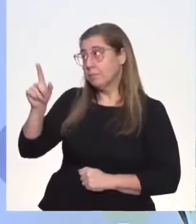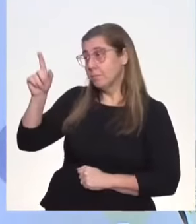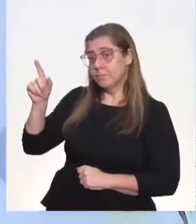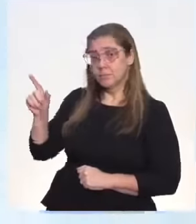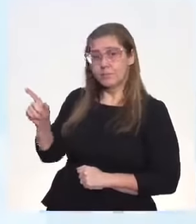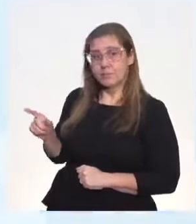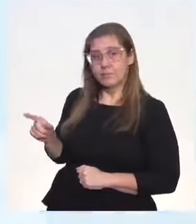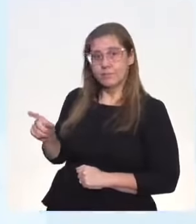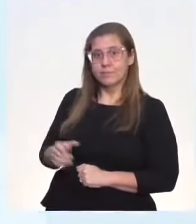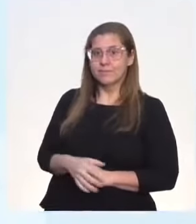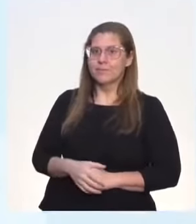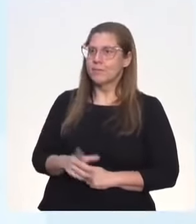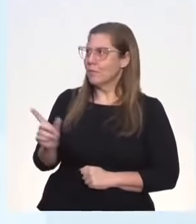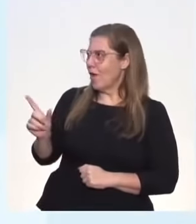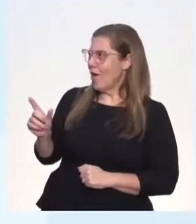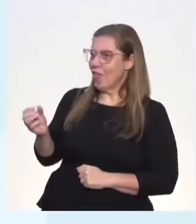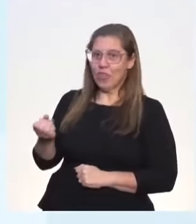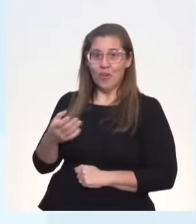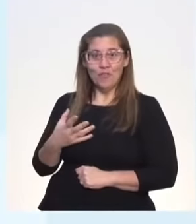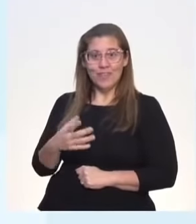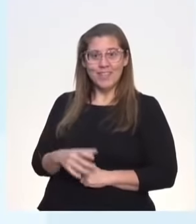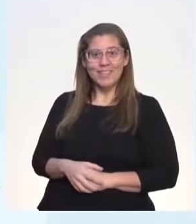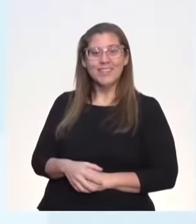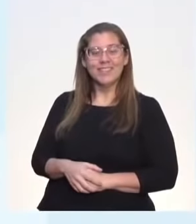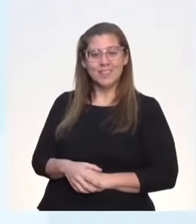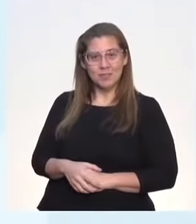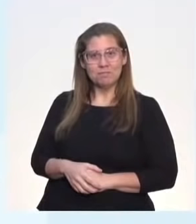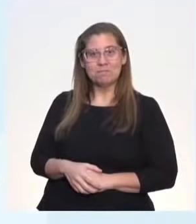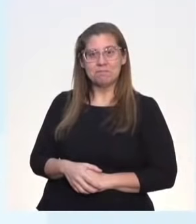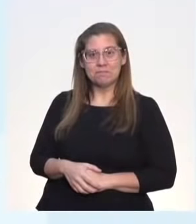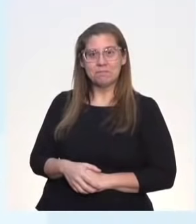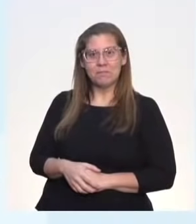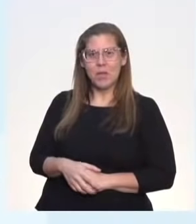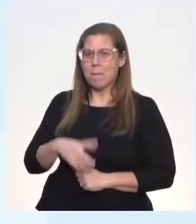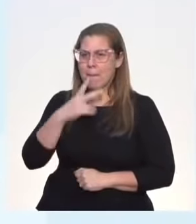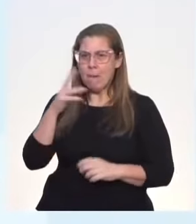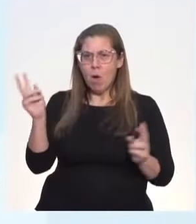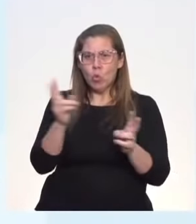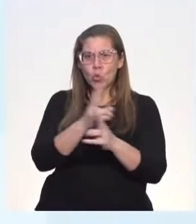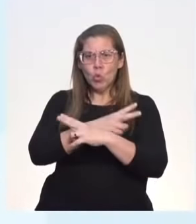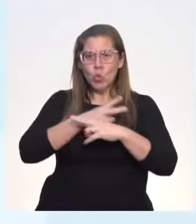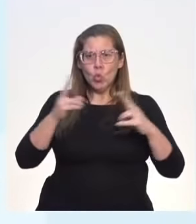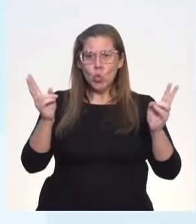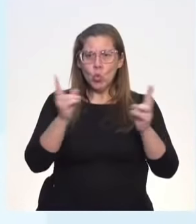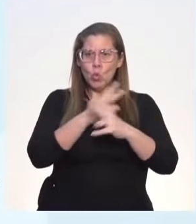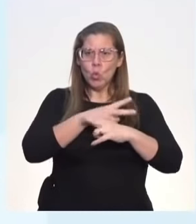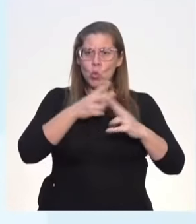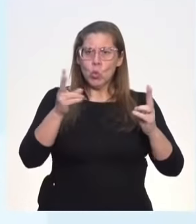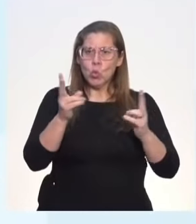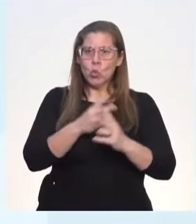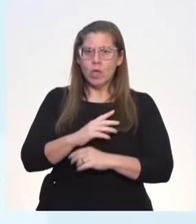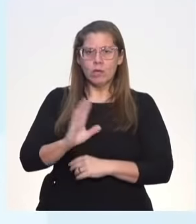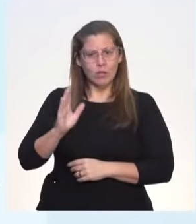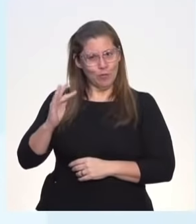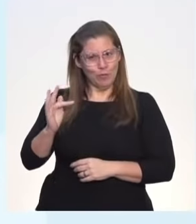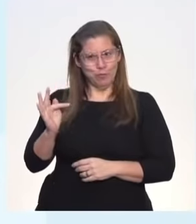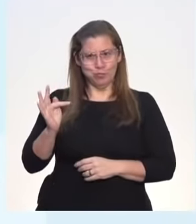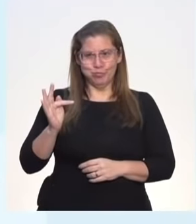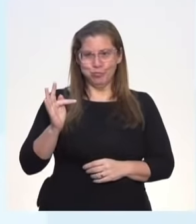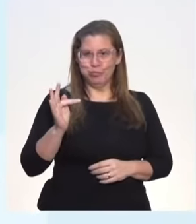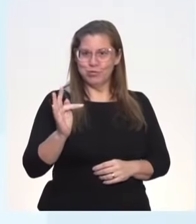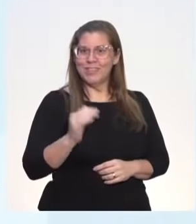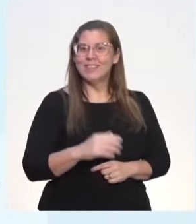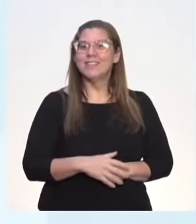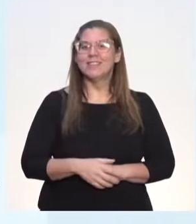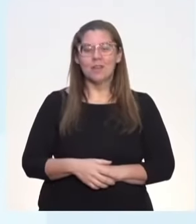de novo daquela versão mais moderna do que eu falei para você lá dos Moinhos de Vento isso daí passado está chegando no futuro aí a professora